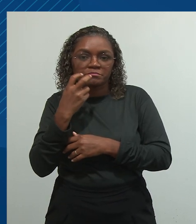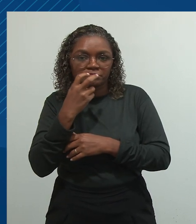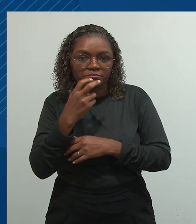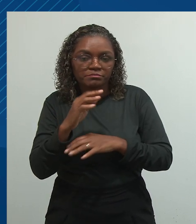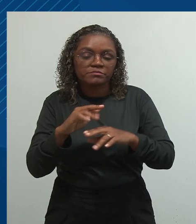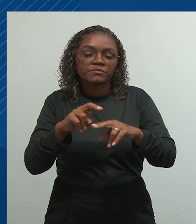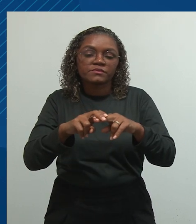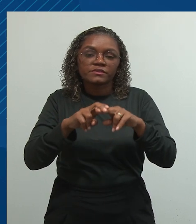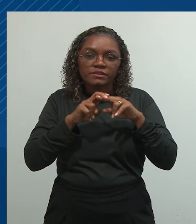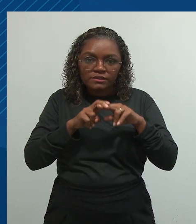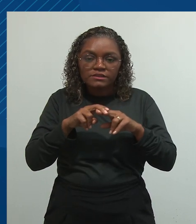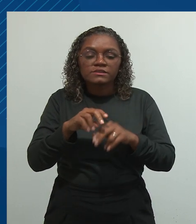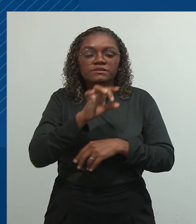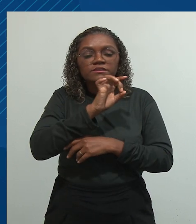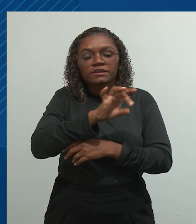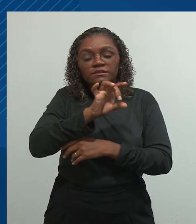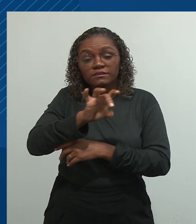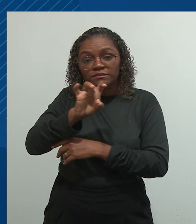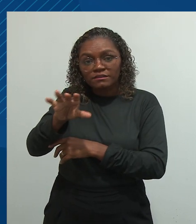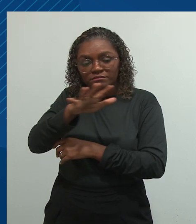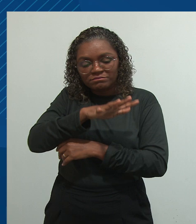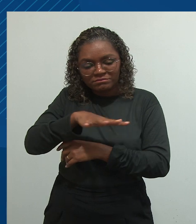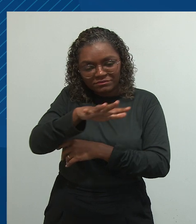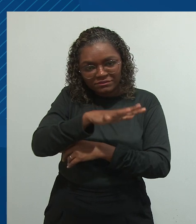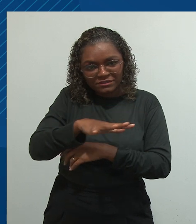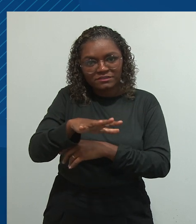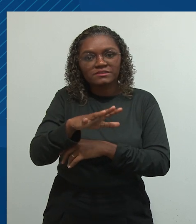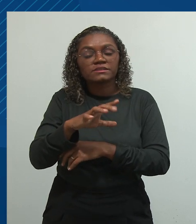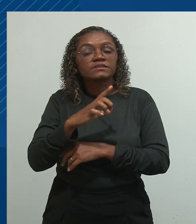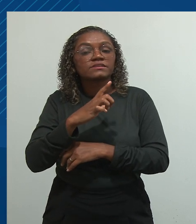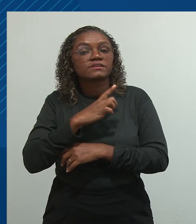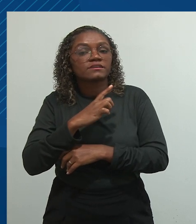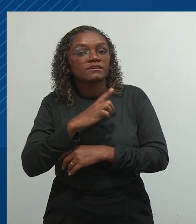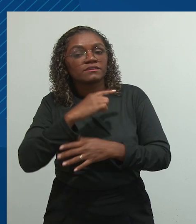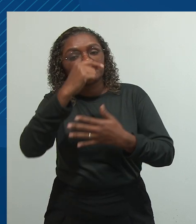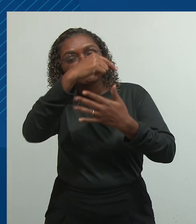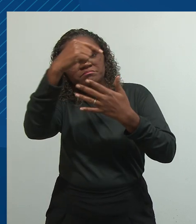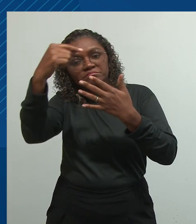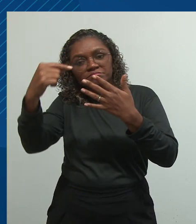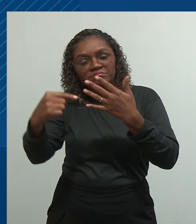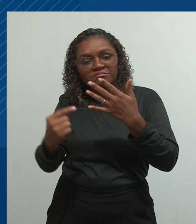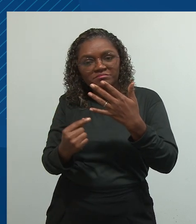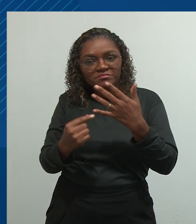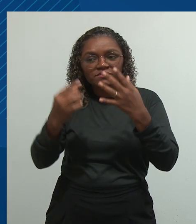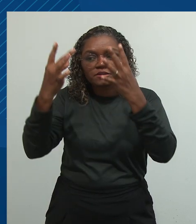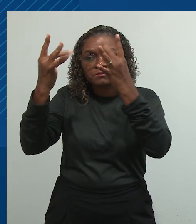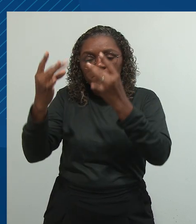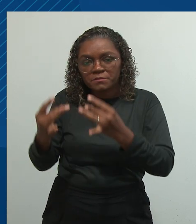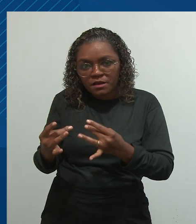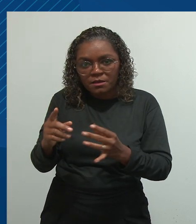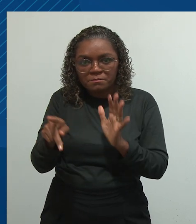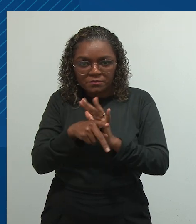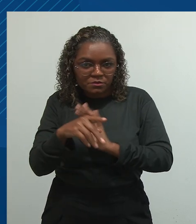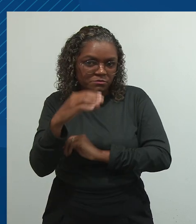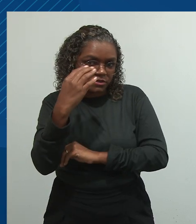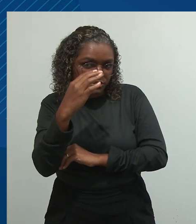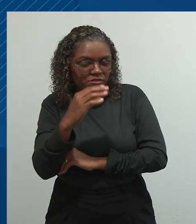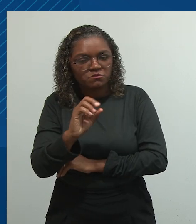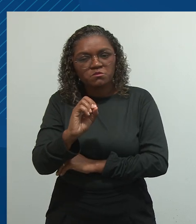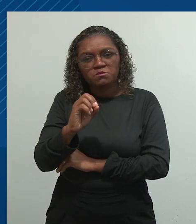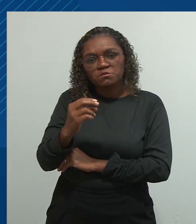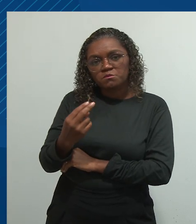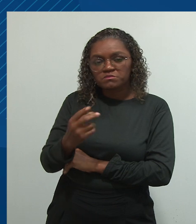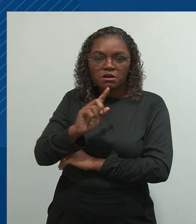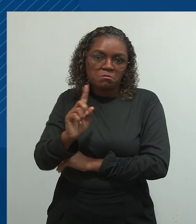ciência tem, né, os aspectos que lhe validam a descrição como científico ou não, e tem as suas